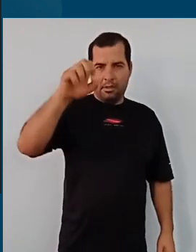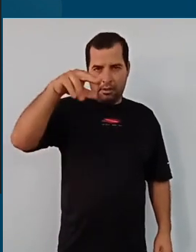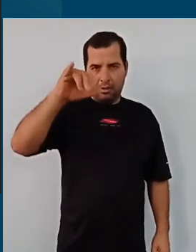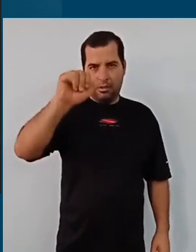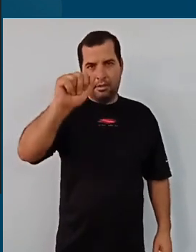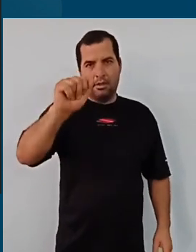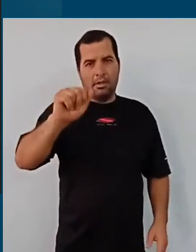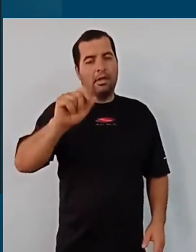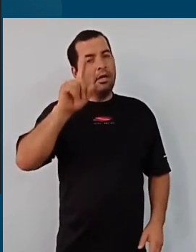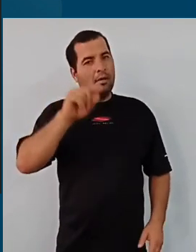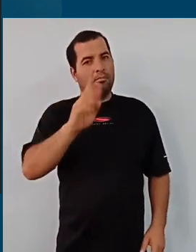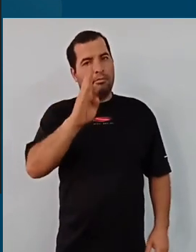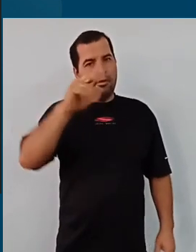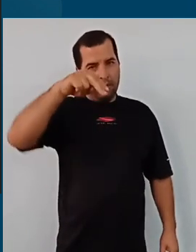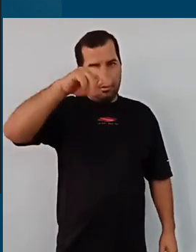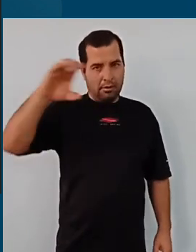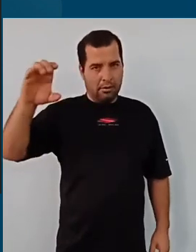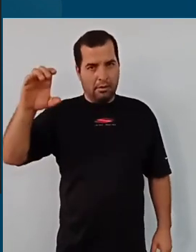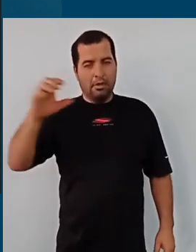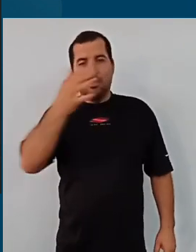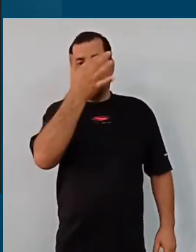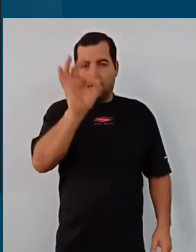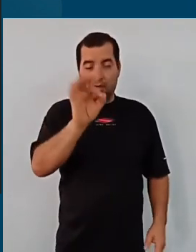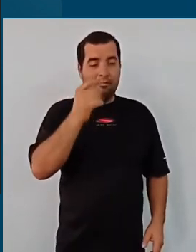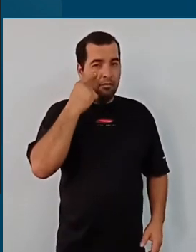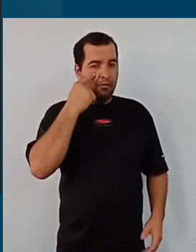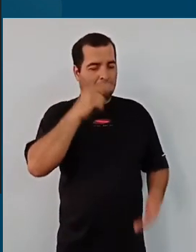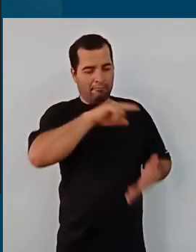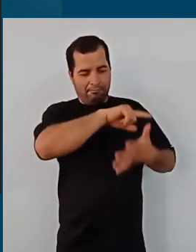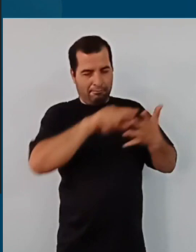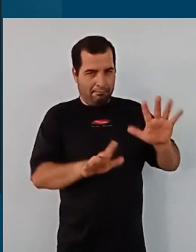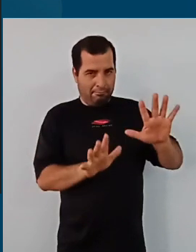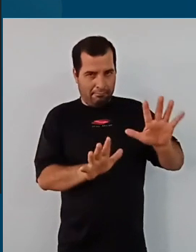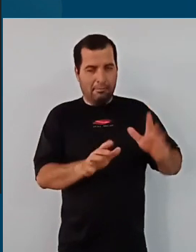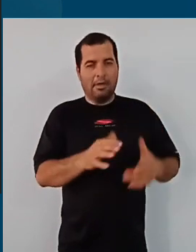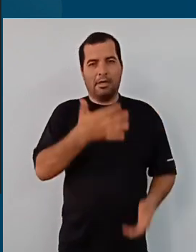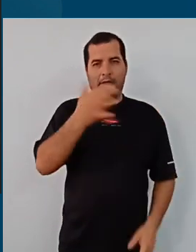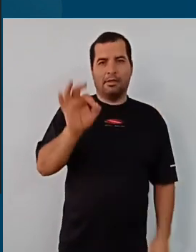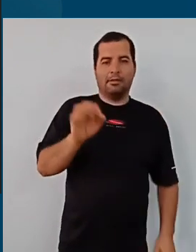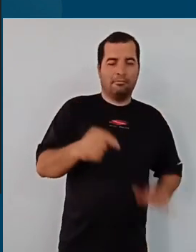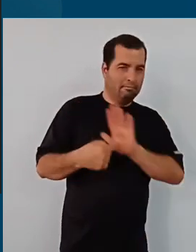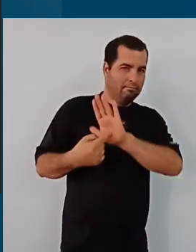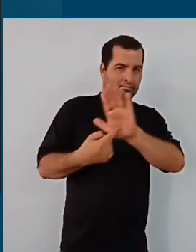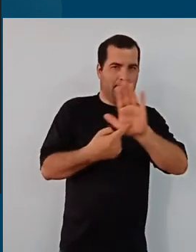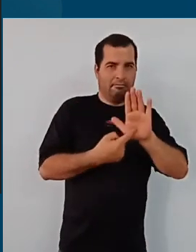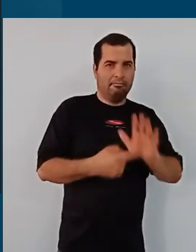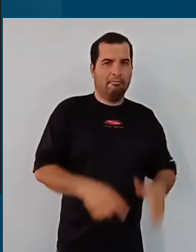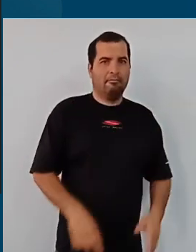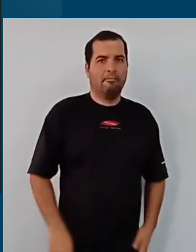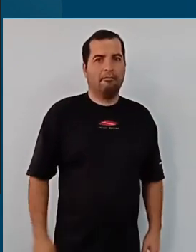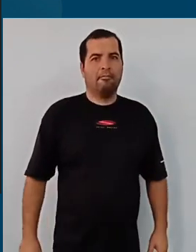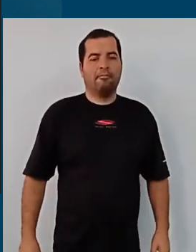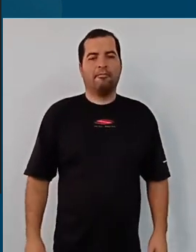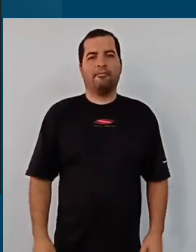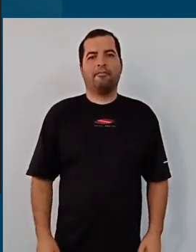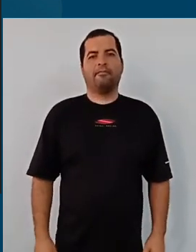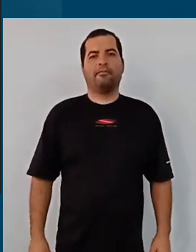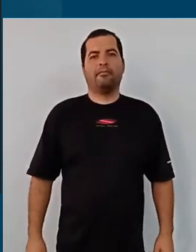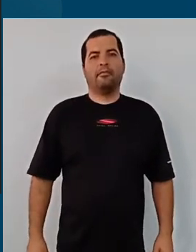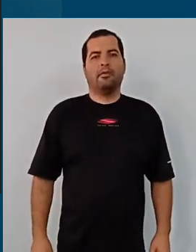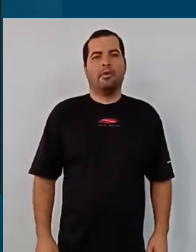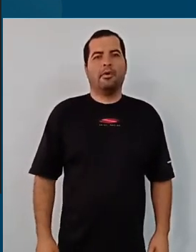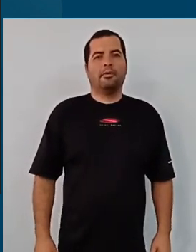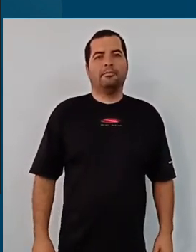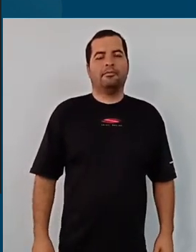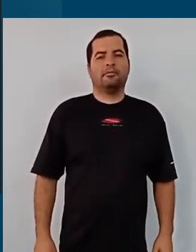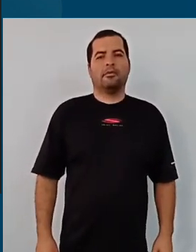Vamos olhar rapidamente para essas 10 competências gerais. Por favor, Aline, a próxima tela. Então, a síntese da síntese. Se a